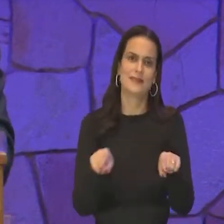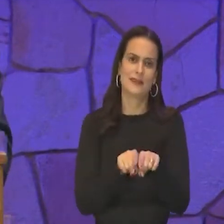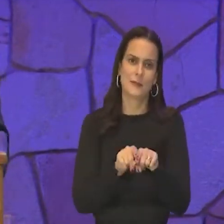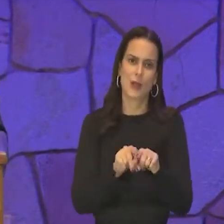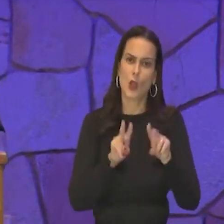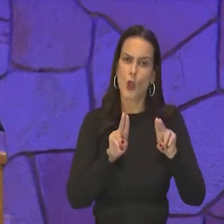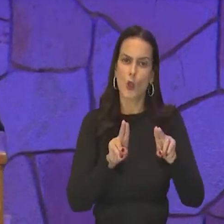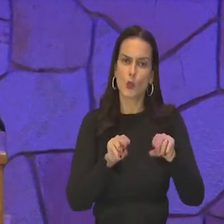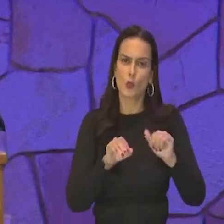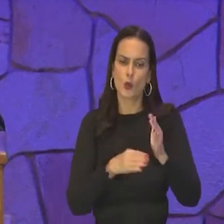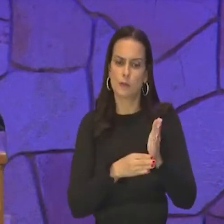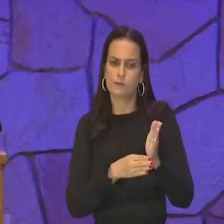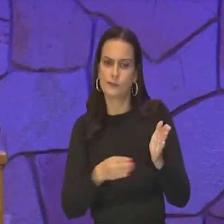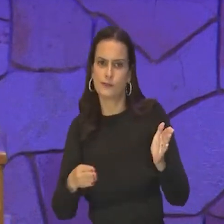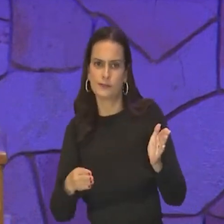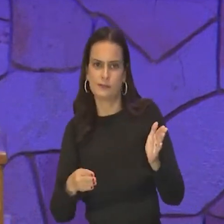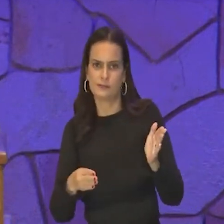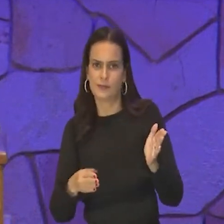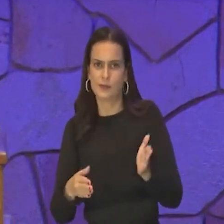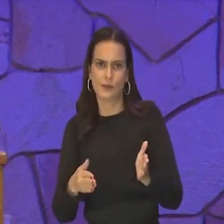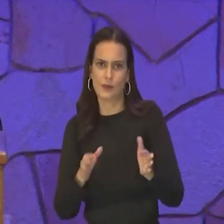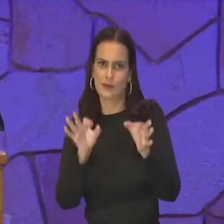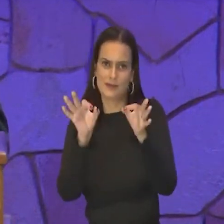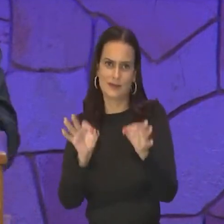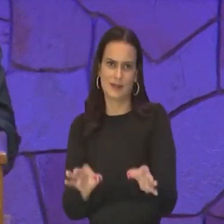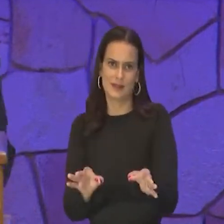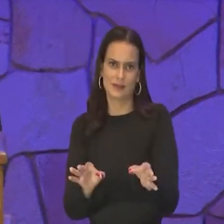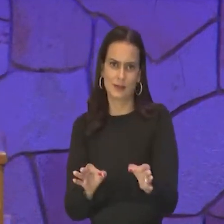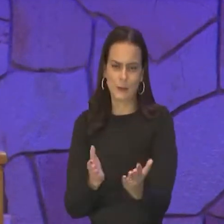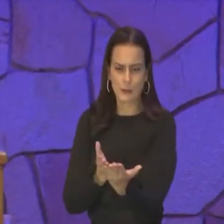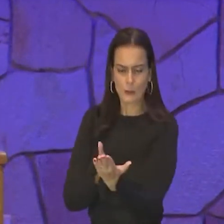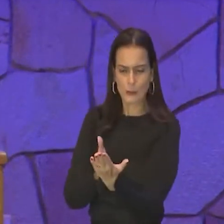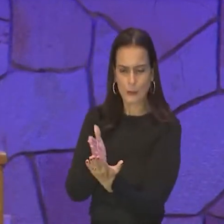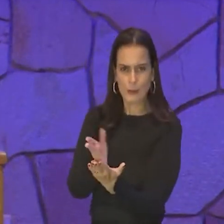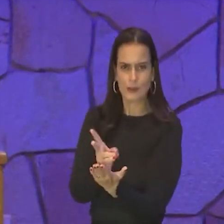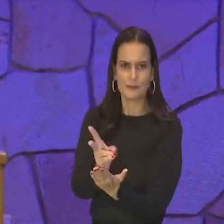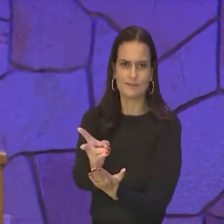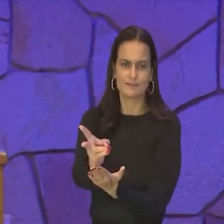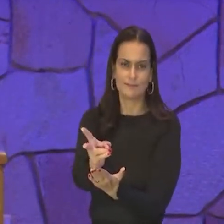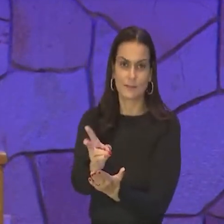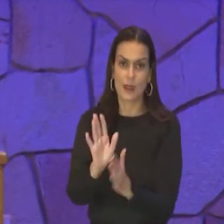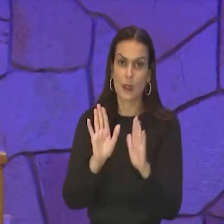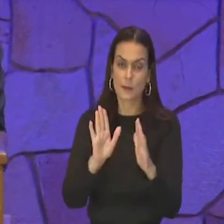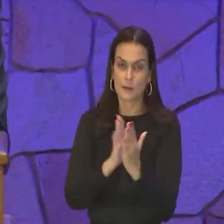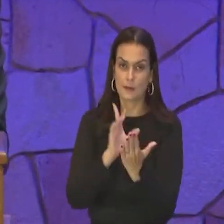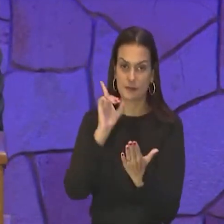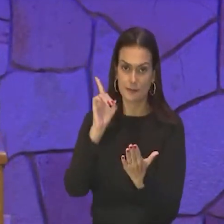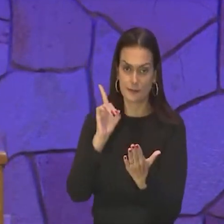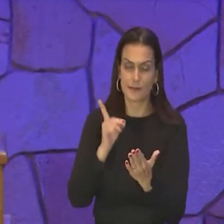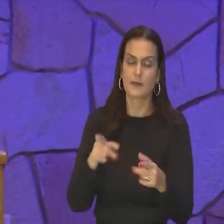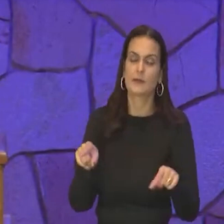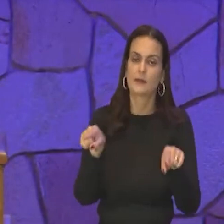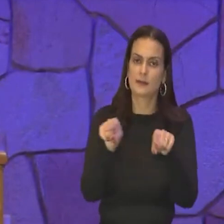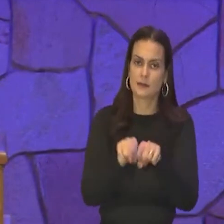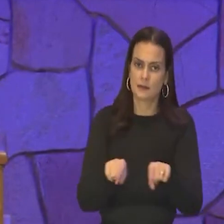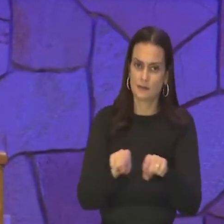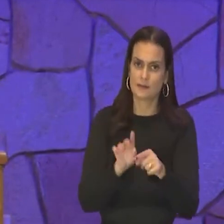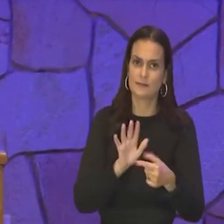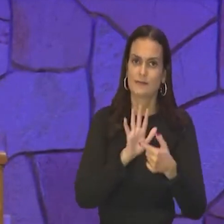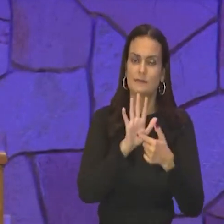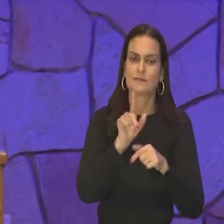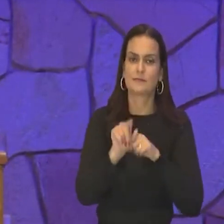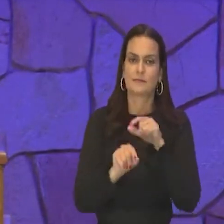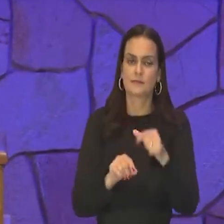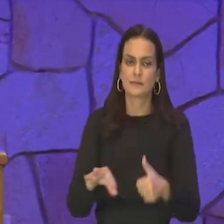se desviando dos caminhos do Senhor. Mas a palavra do Senhor ainda nos mostra